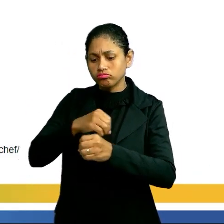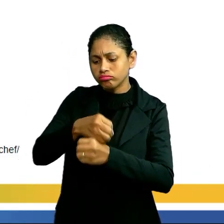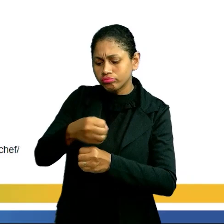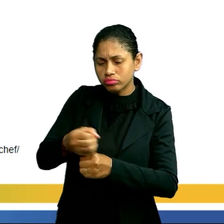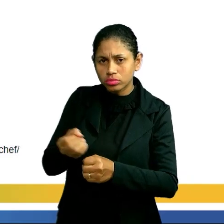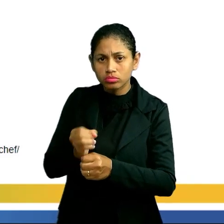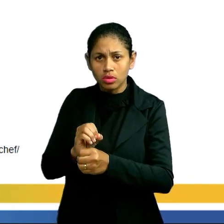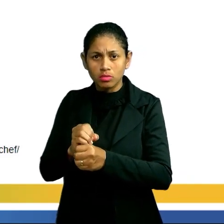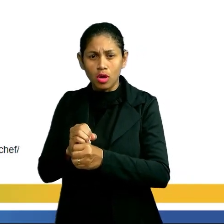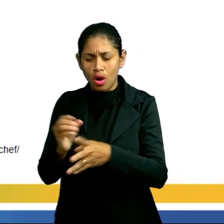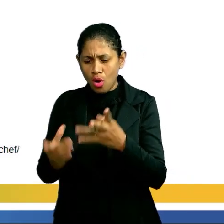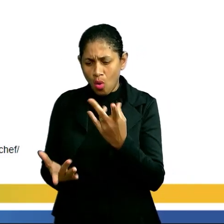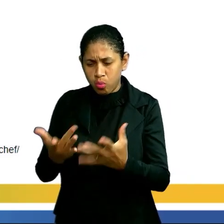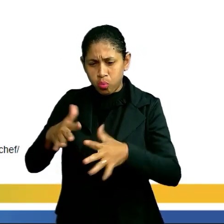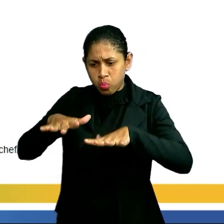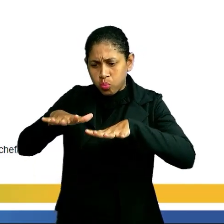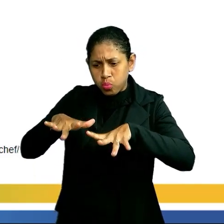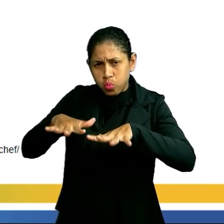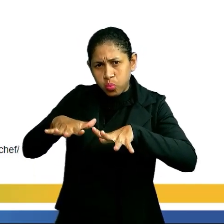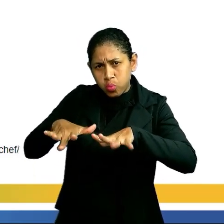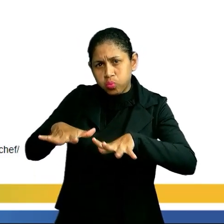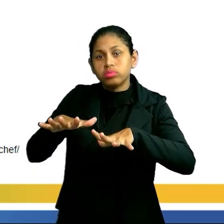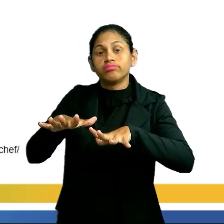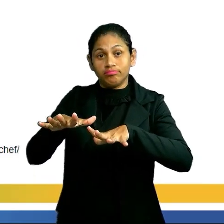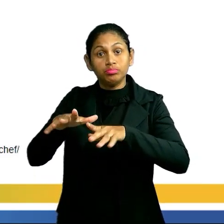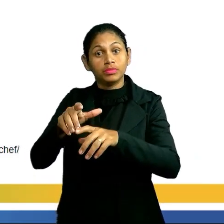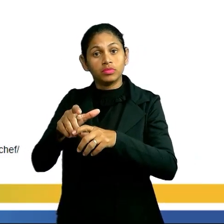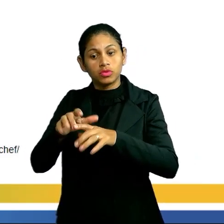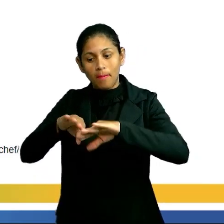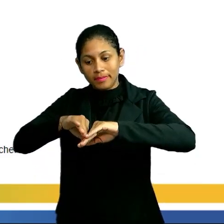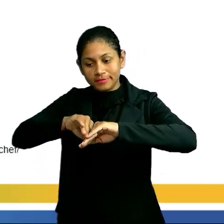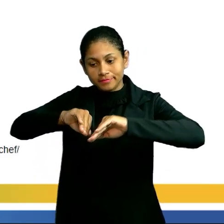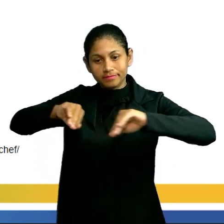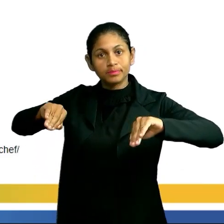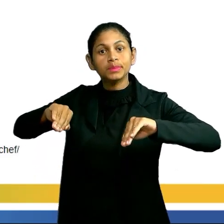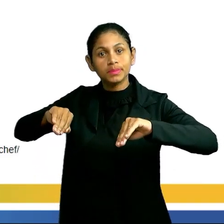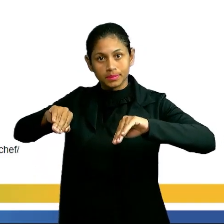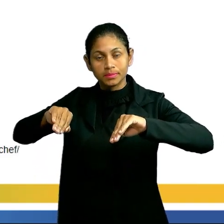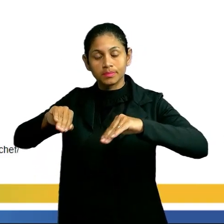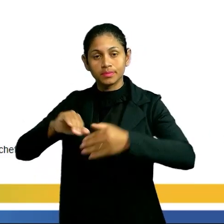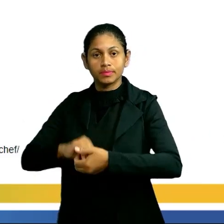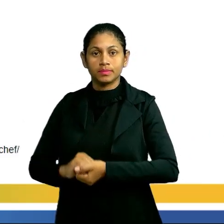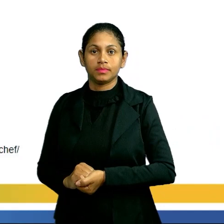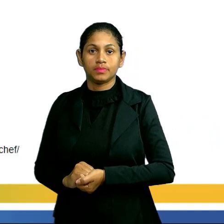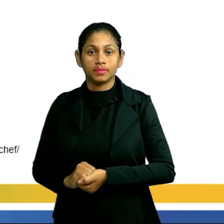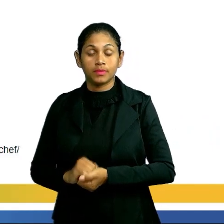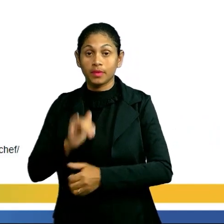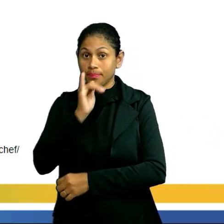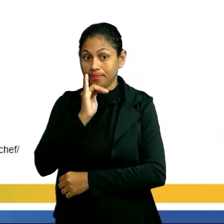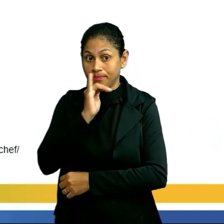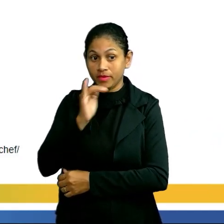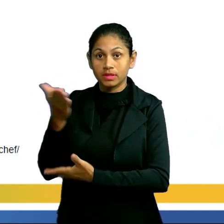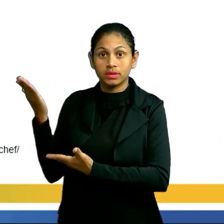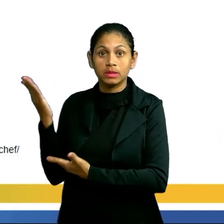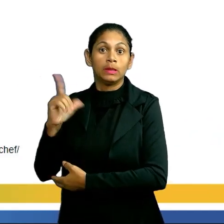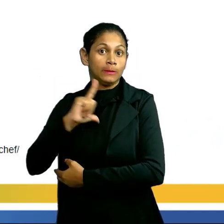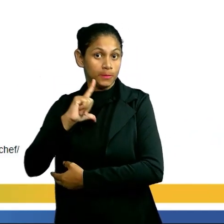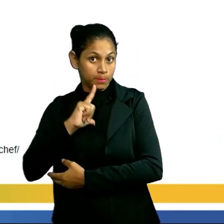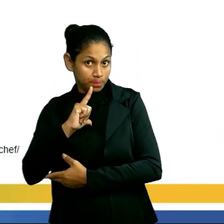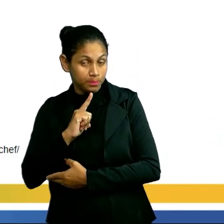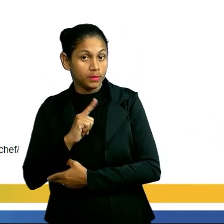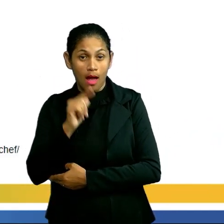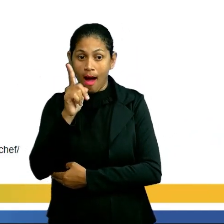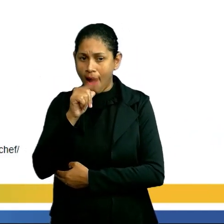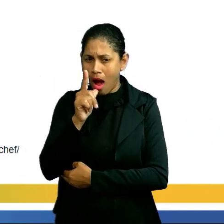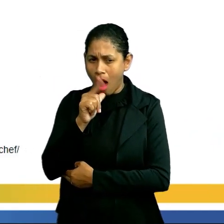a oscilar mais rapidamente e assim elas tendem a se afastar uns dos outros. Como podemos ver nesse exemplo, temos aqui uma panela com uma água